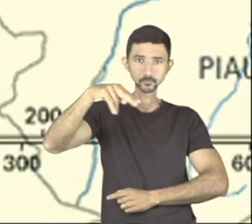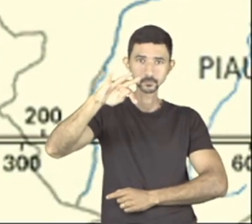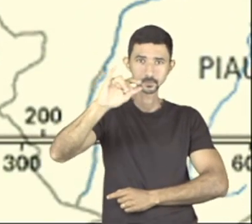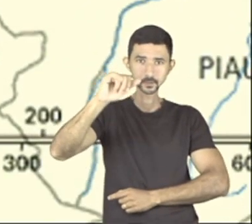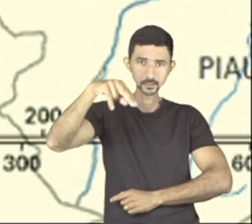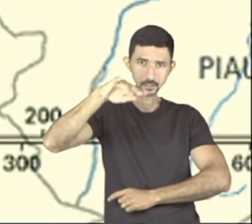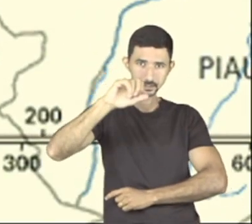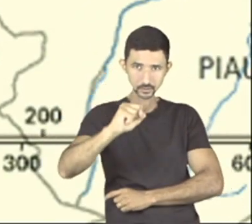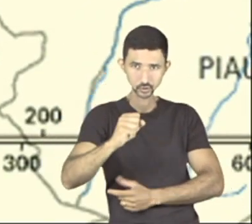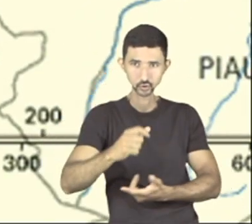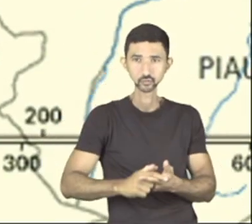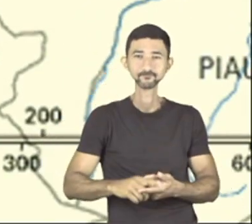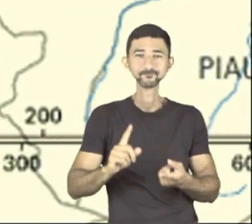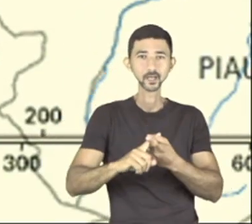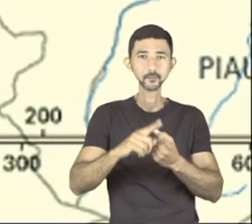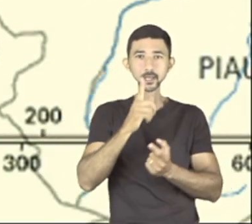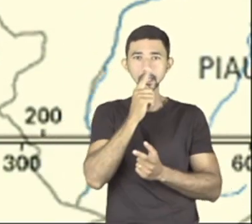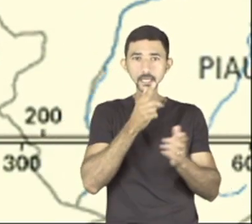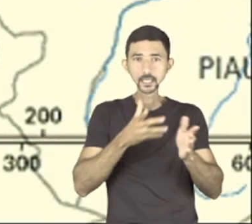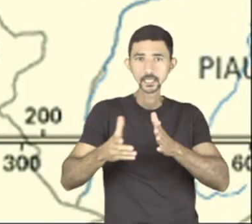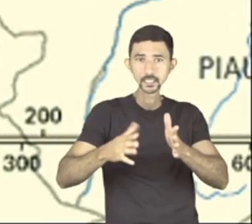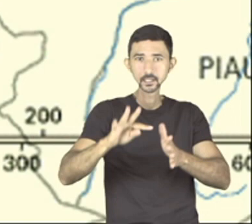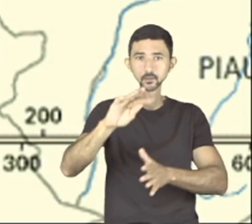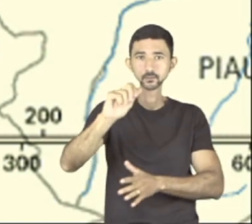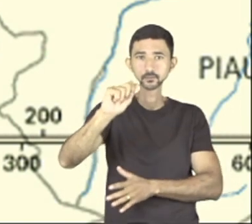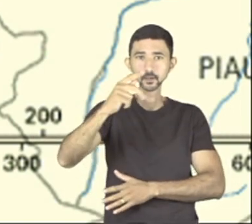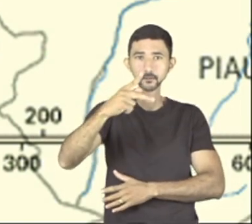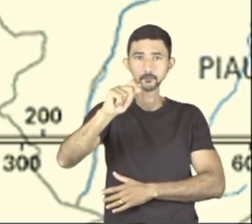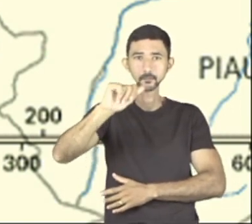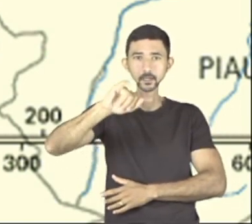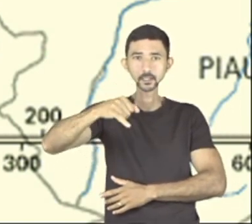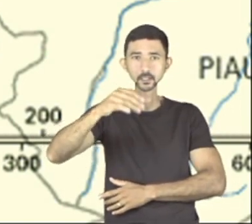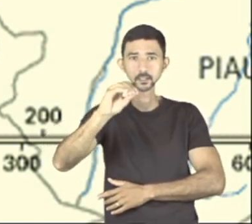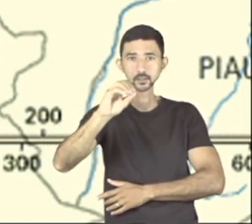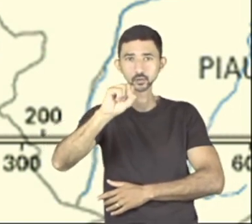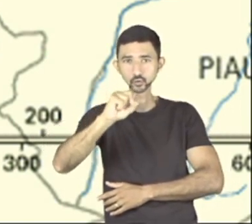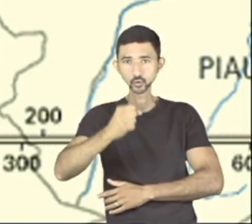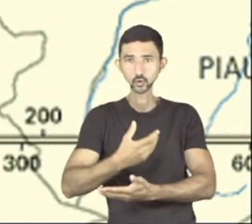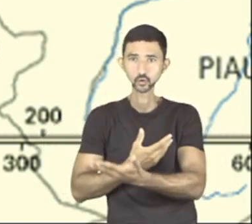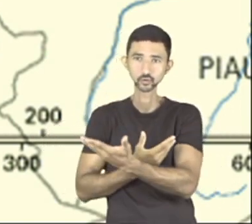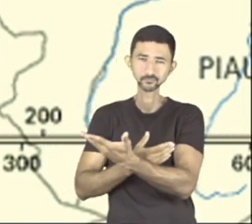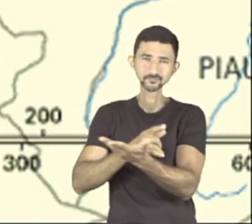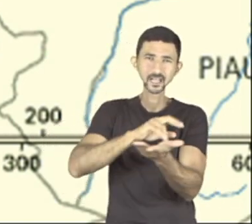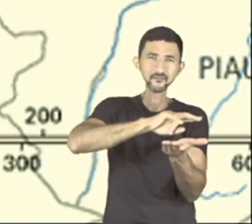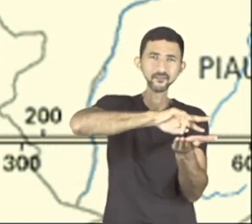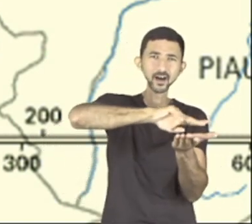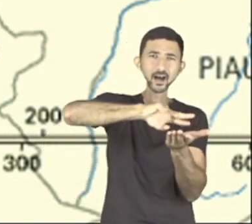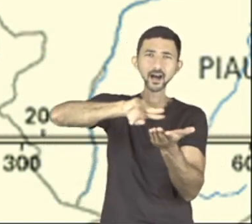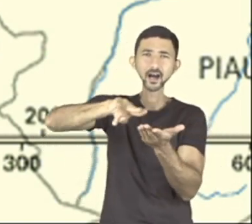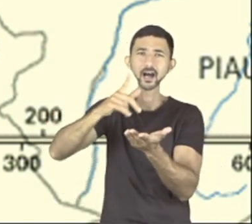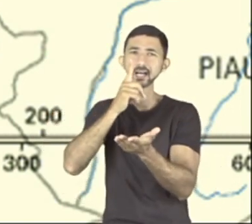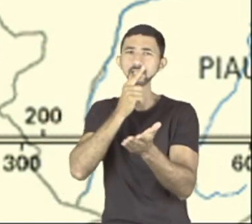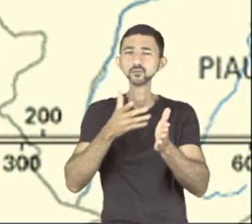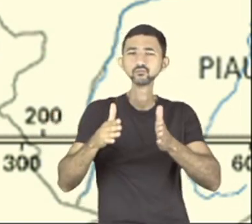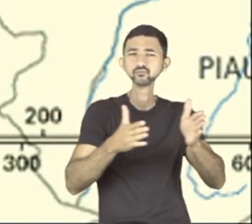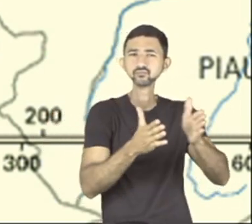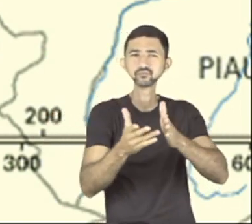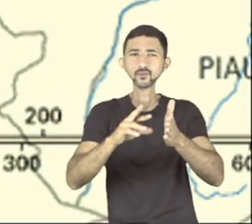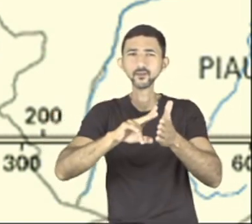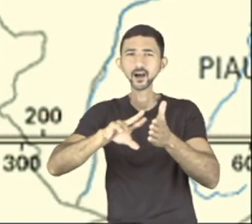Rio Tapajós, lá ao sudoeste, Rio Telespires, Rio Iriri, Rio Xingu, o